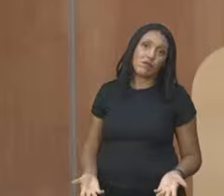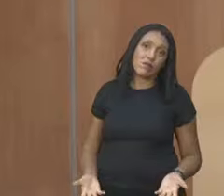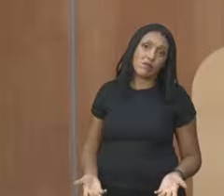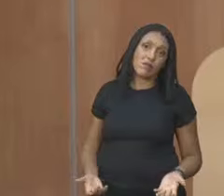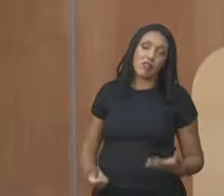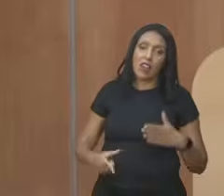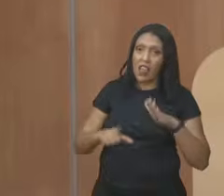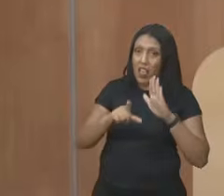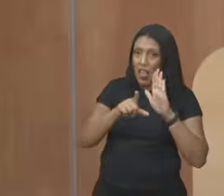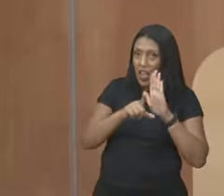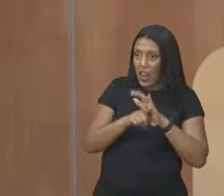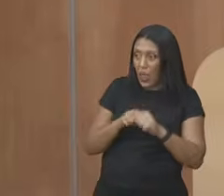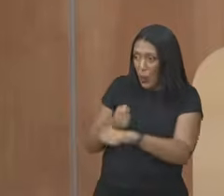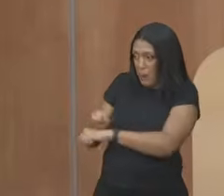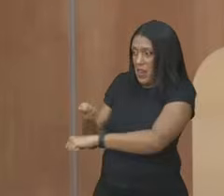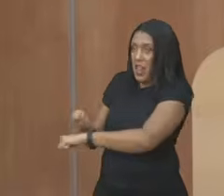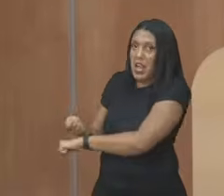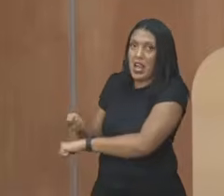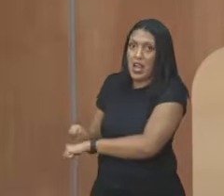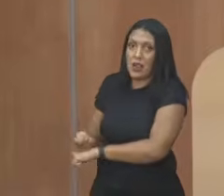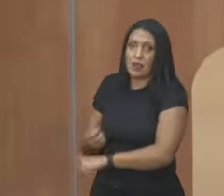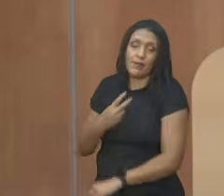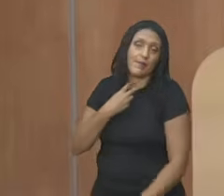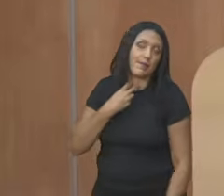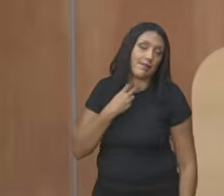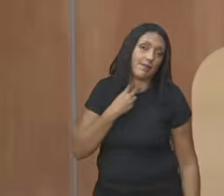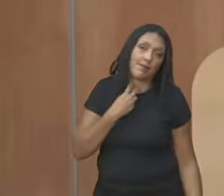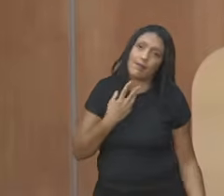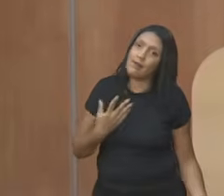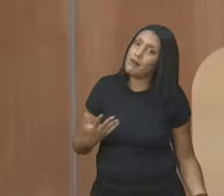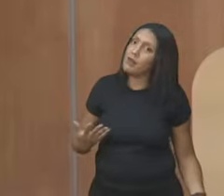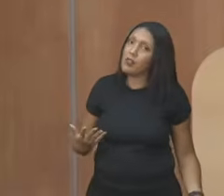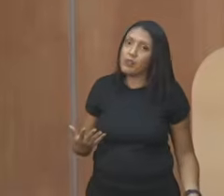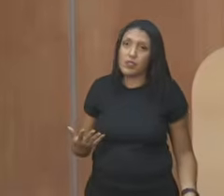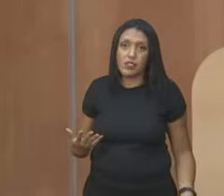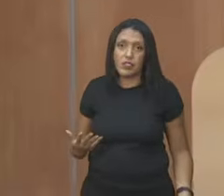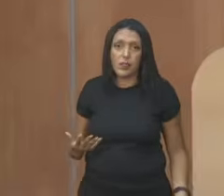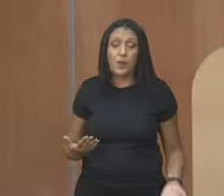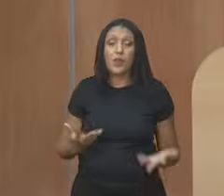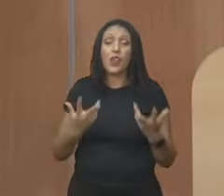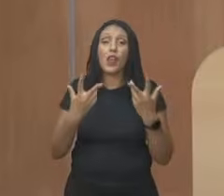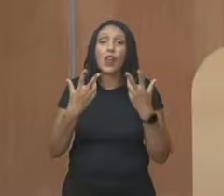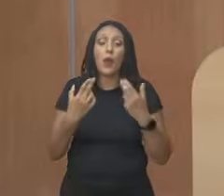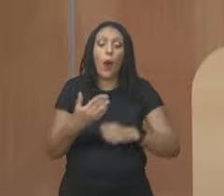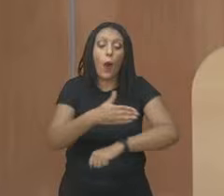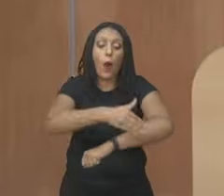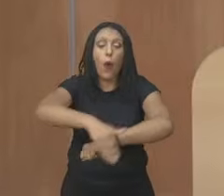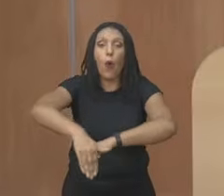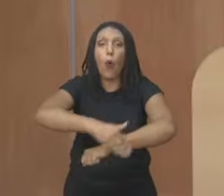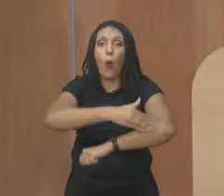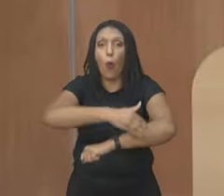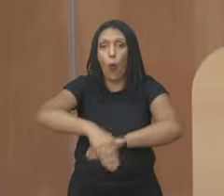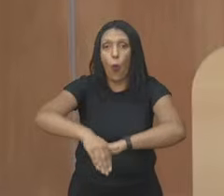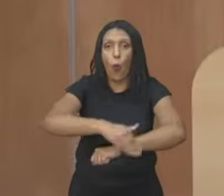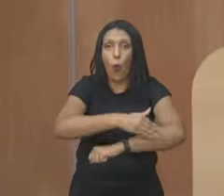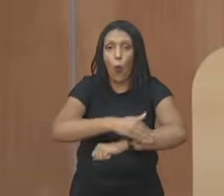Qualquer entidade que pegar uma pessoa na rua, agora tem um